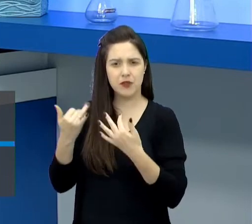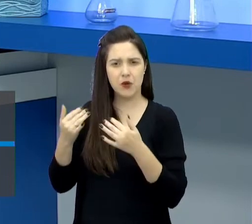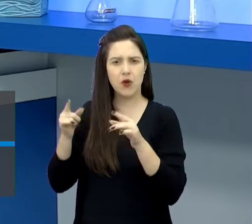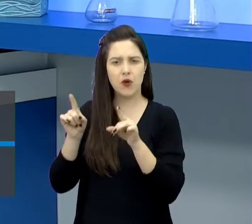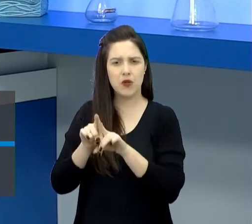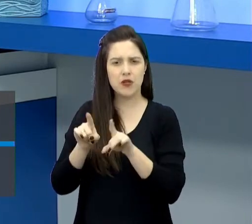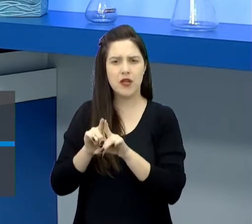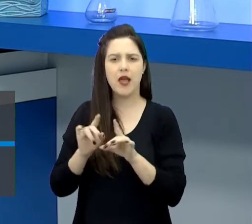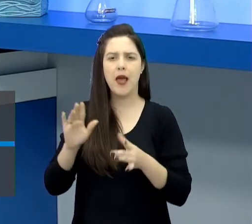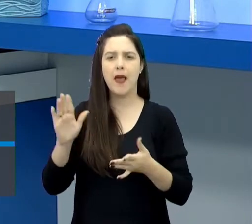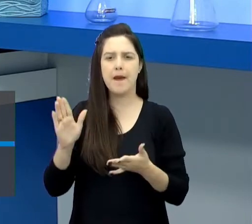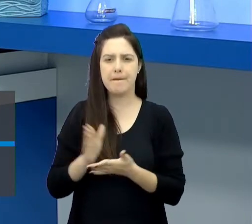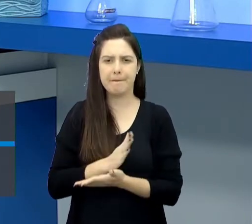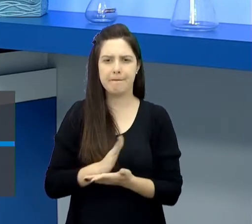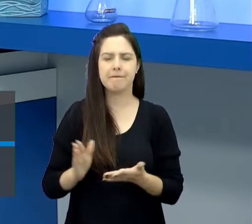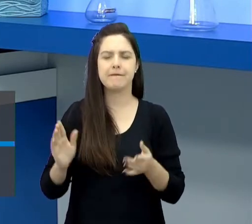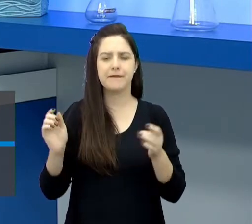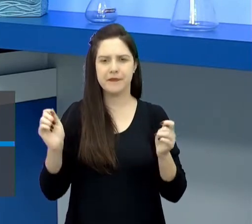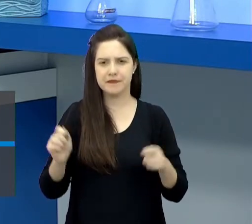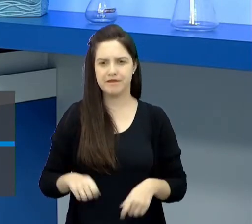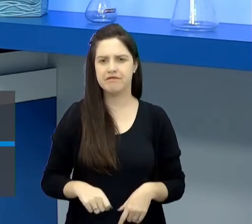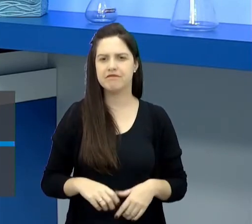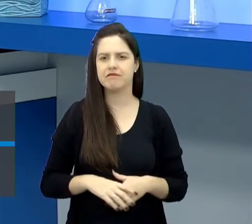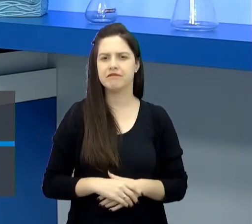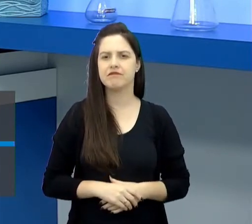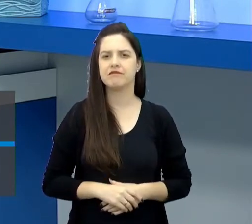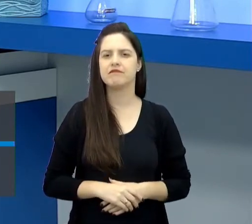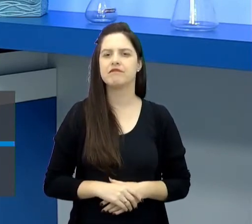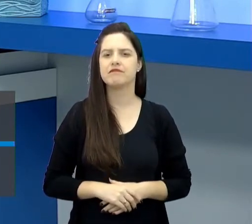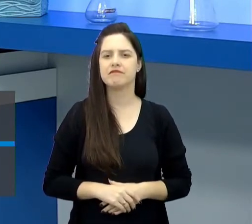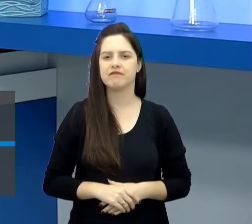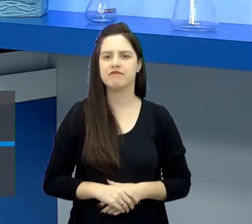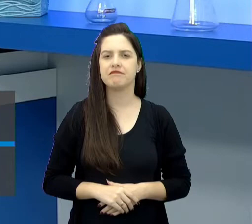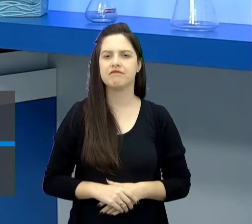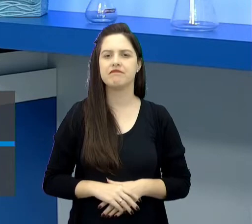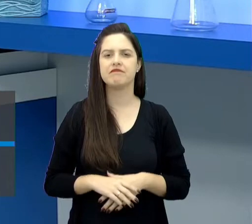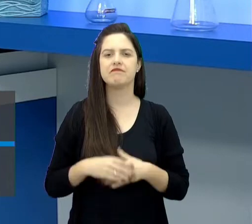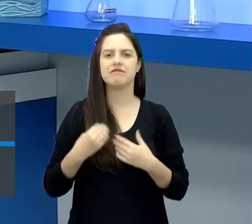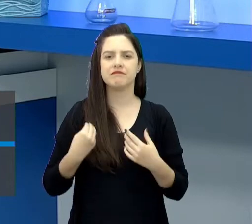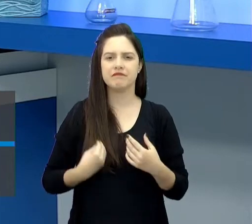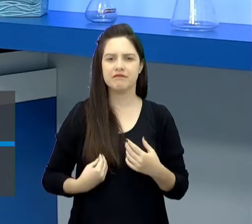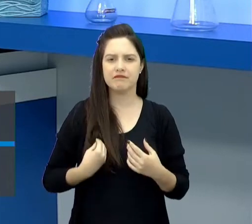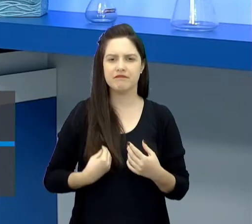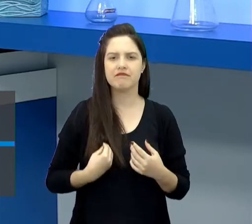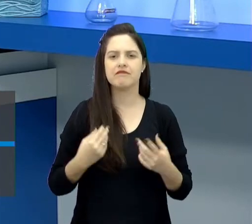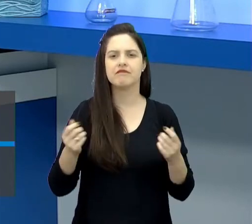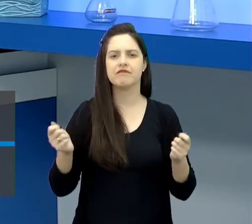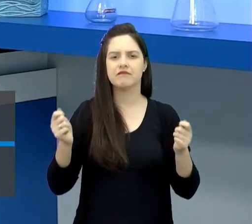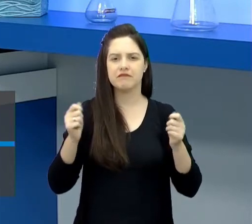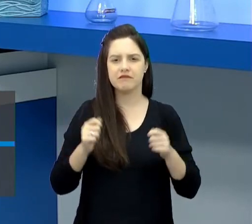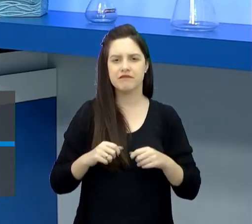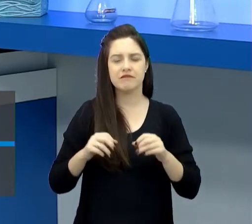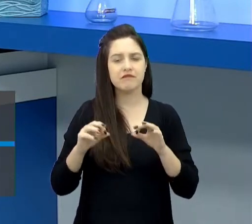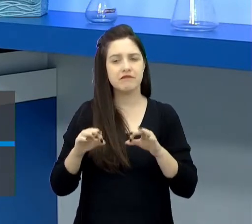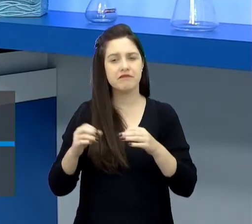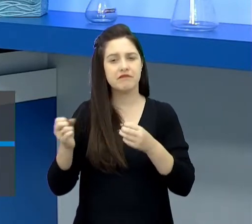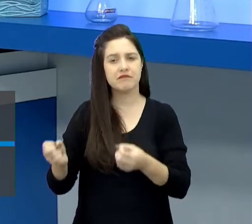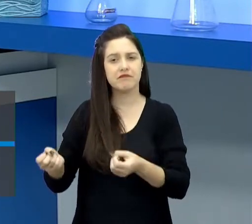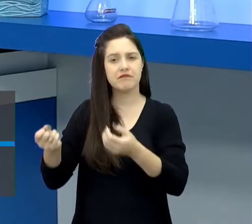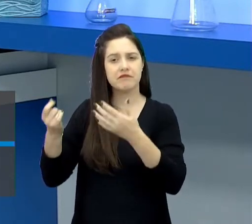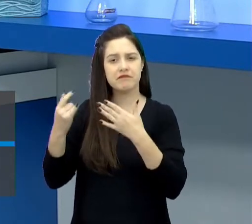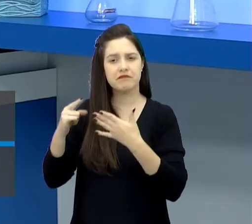para nós, né? E aí, estamos juntos. Sim. Eu faço visita no aprofundamento dela, ela faz visita aqui no